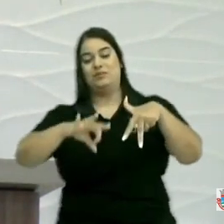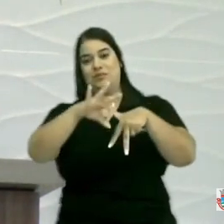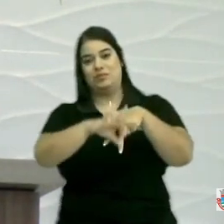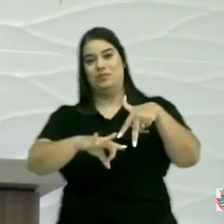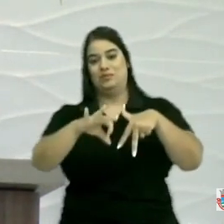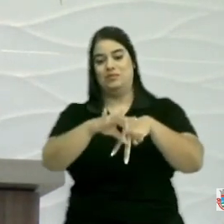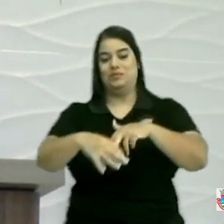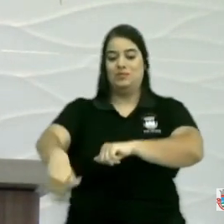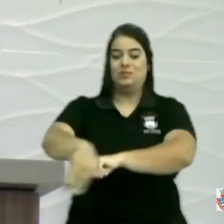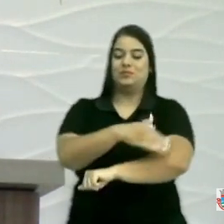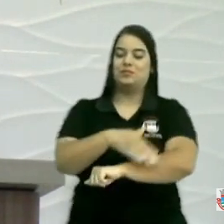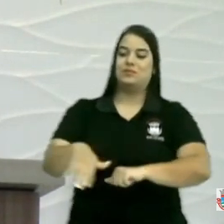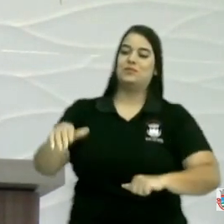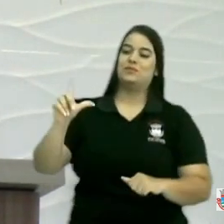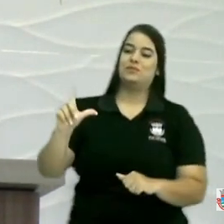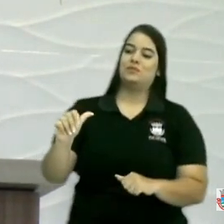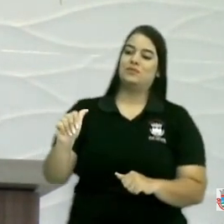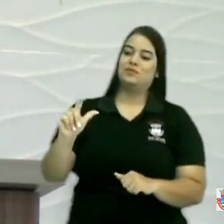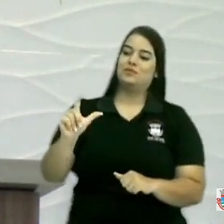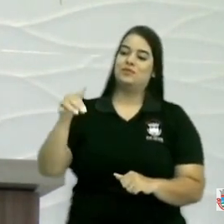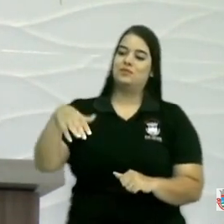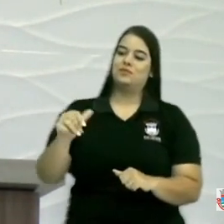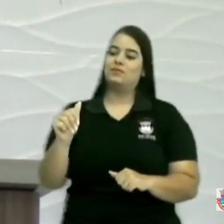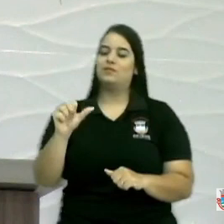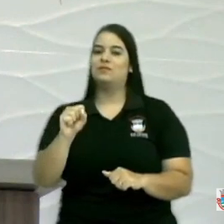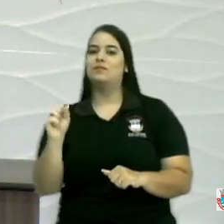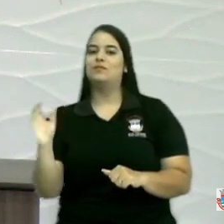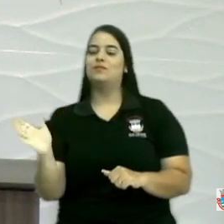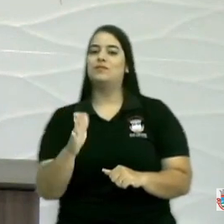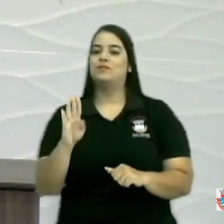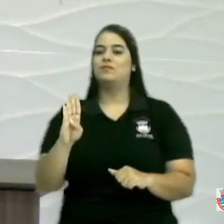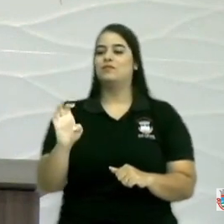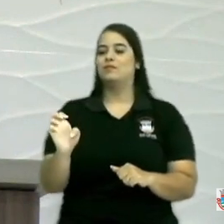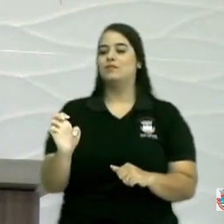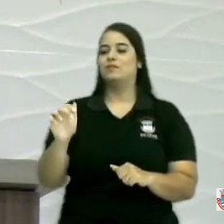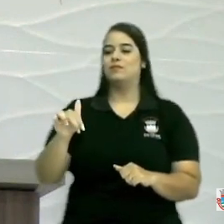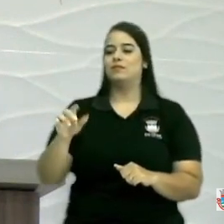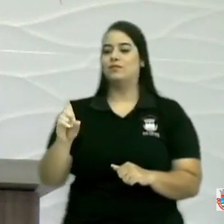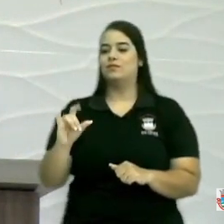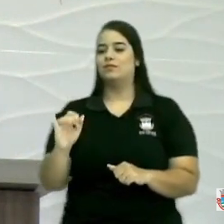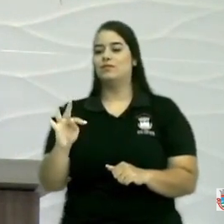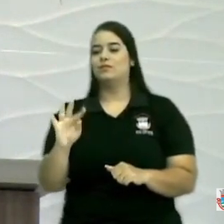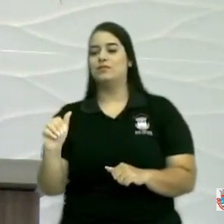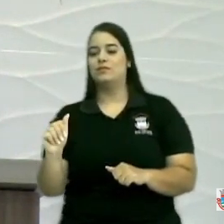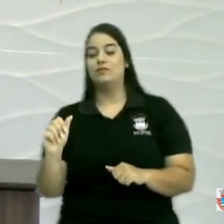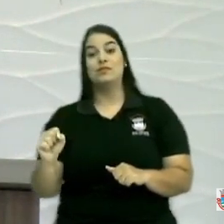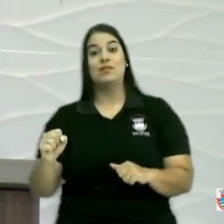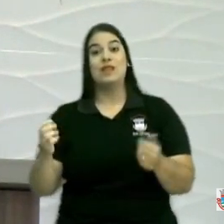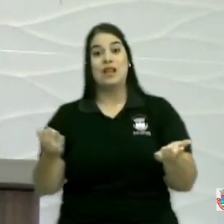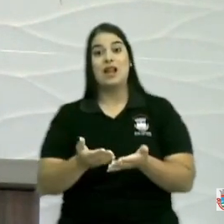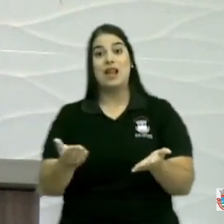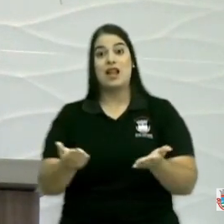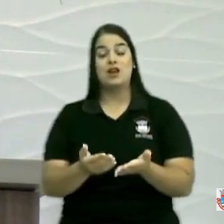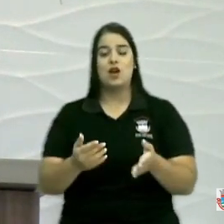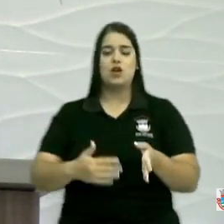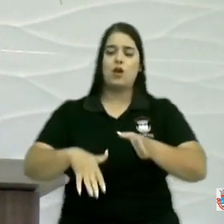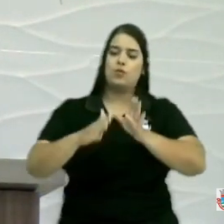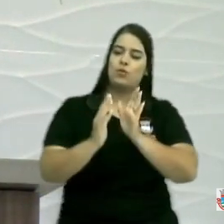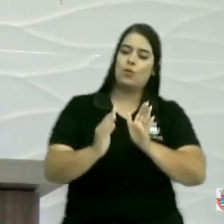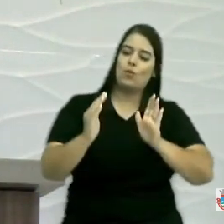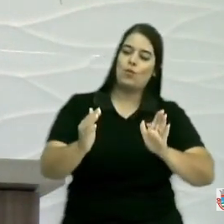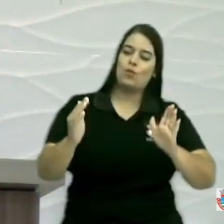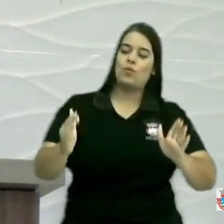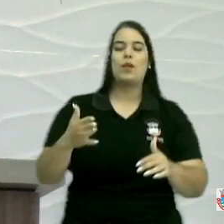Benditas. Um trabalho que aconteceu em São Bento do Una e que agora está sendo ampliado, melhorado, e está